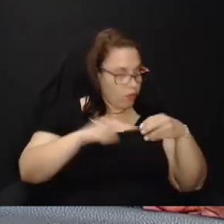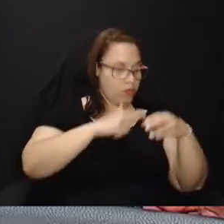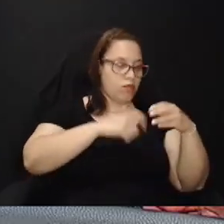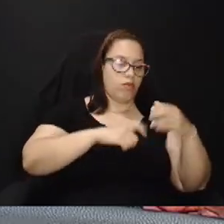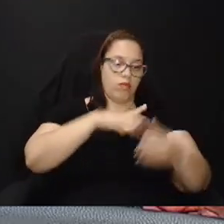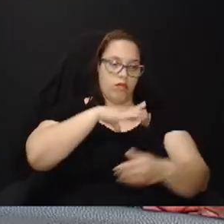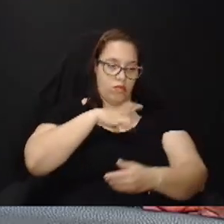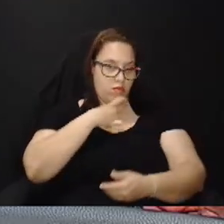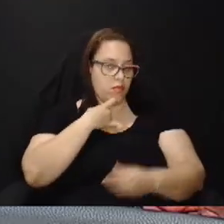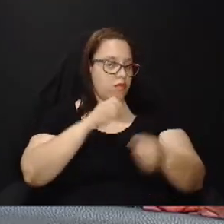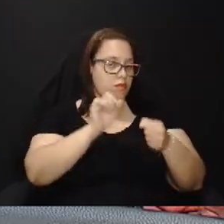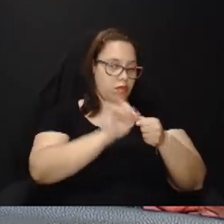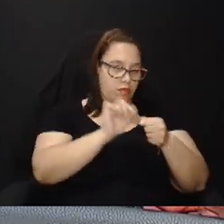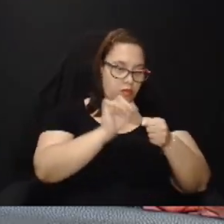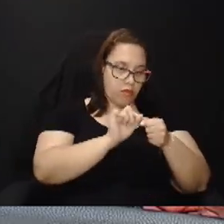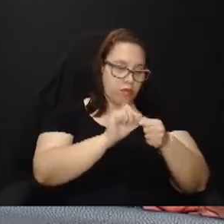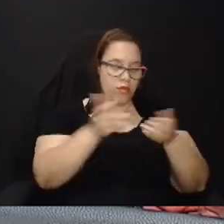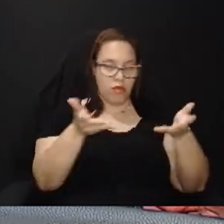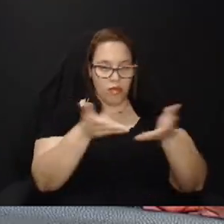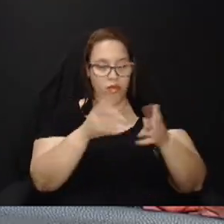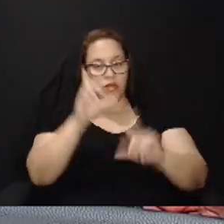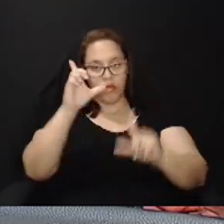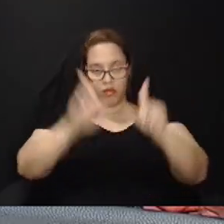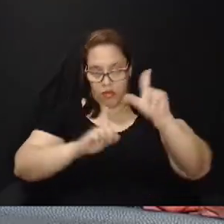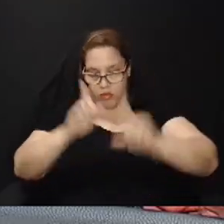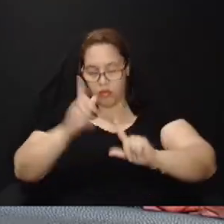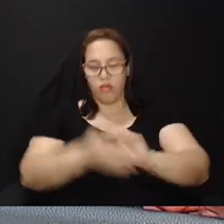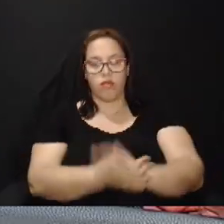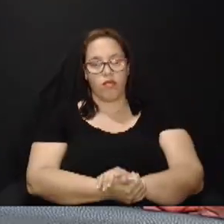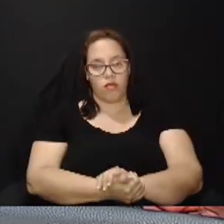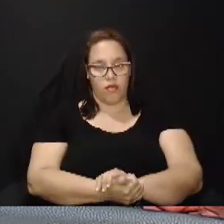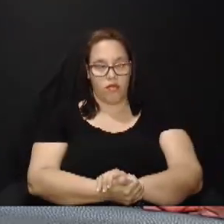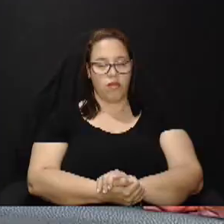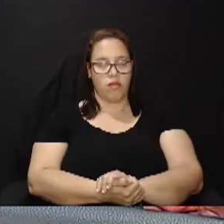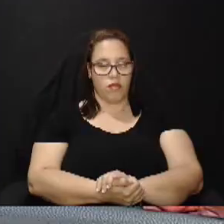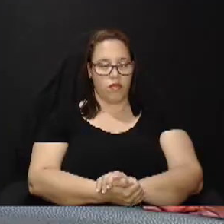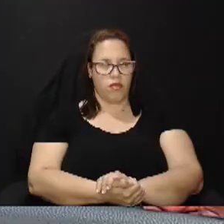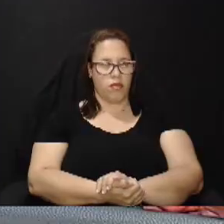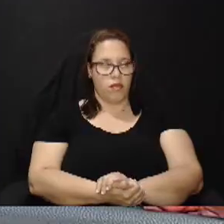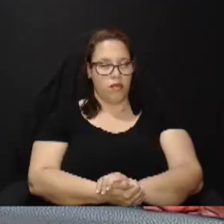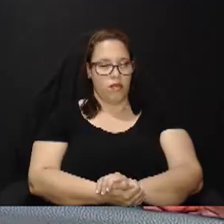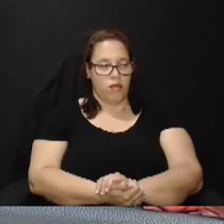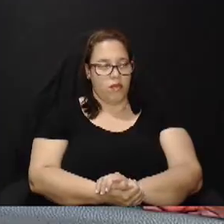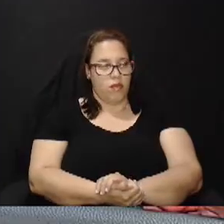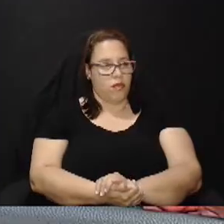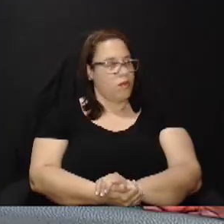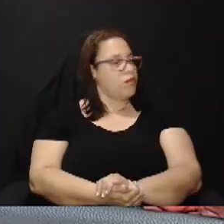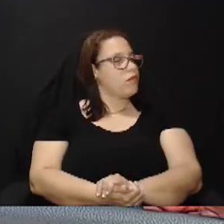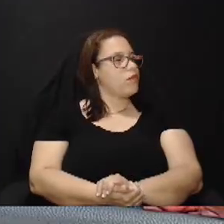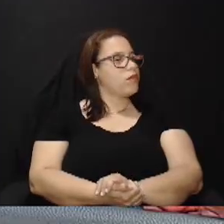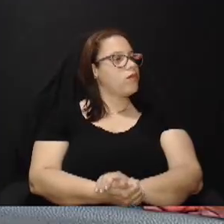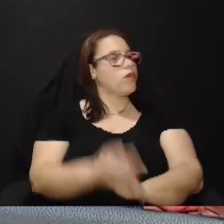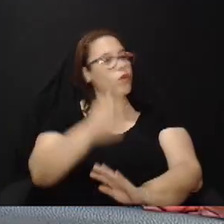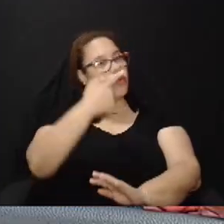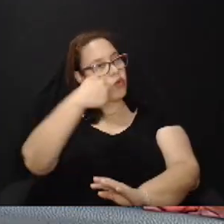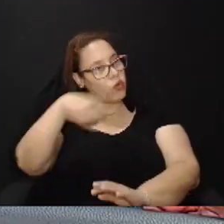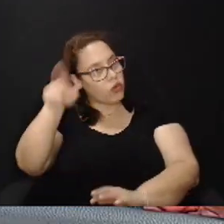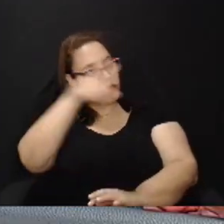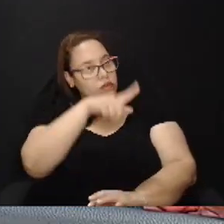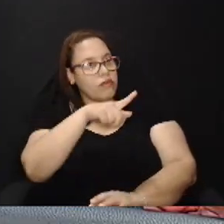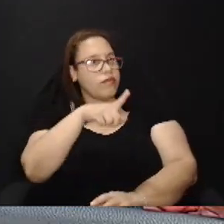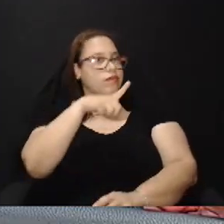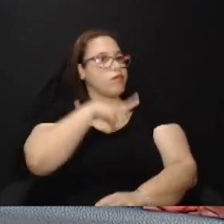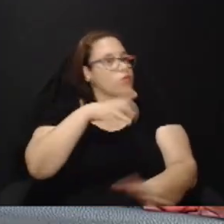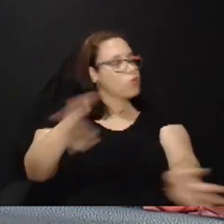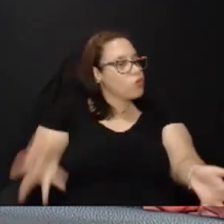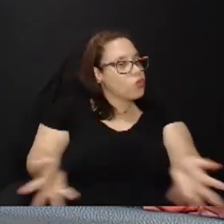fazendo, né, hoje em dia as TVs, né, os meios, né, de comunicação, vocês aqui, todo mundo tem estimulado bastante,